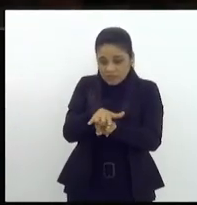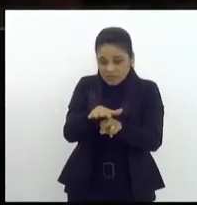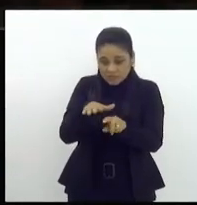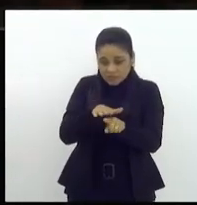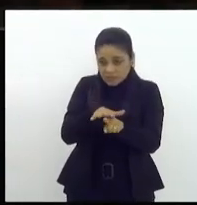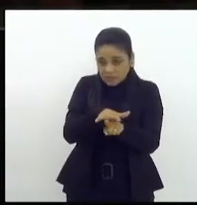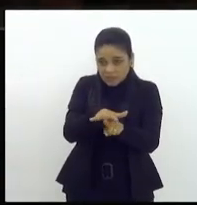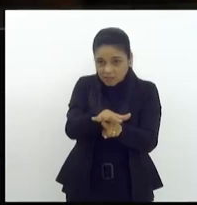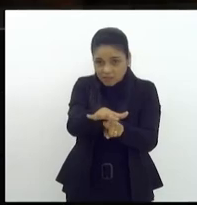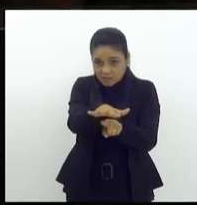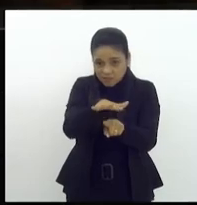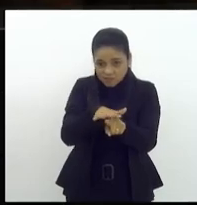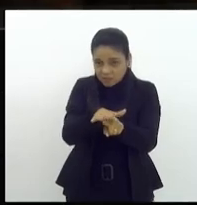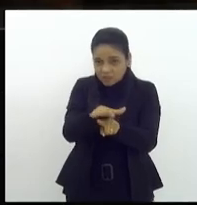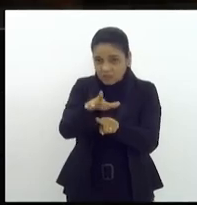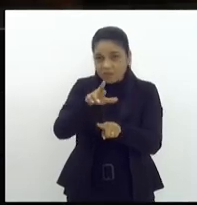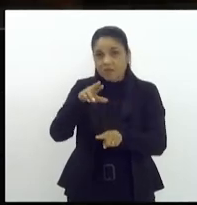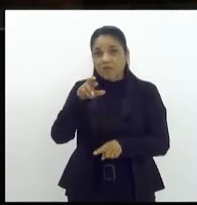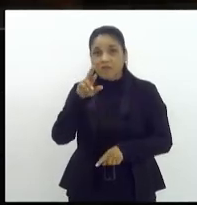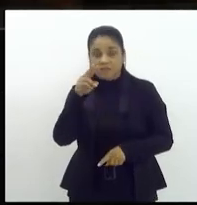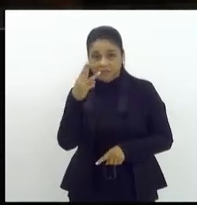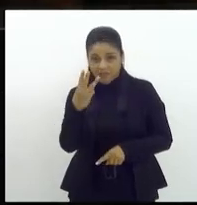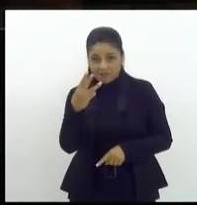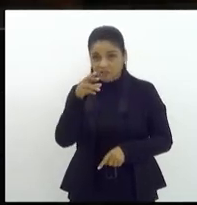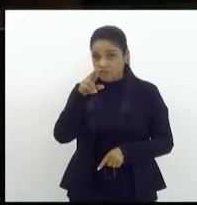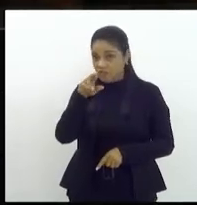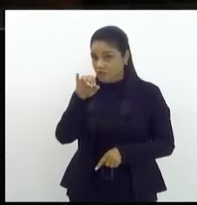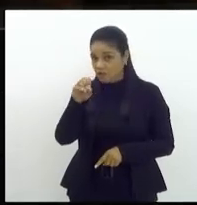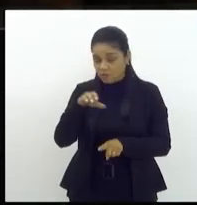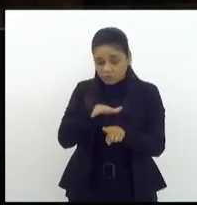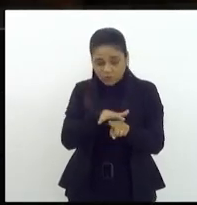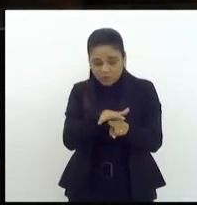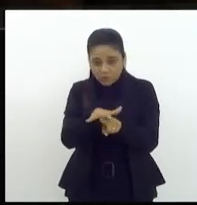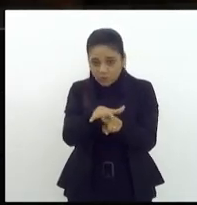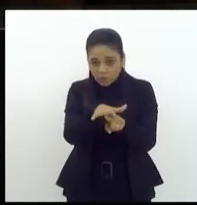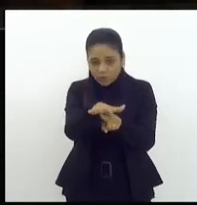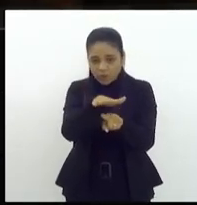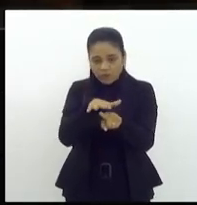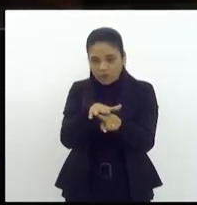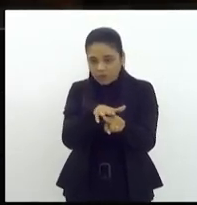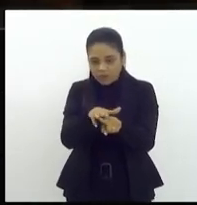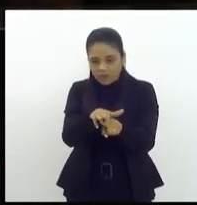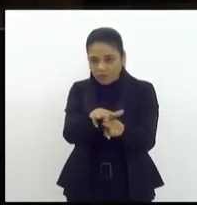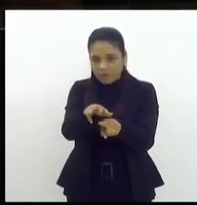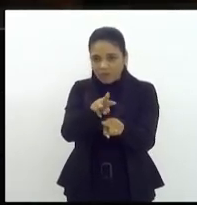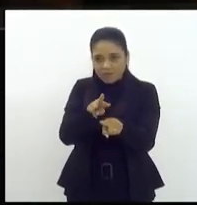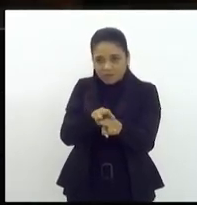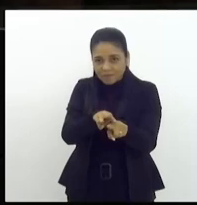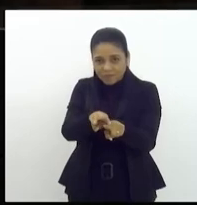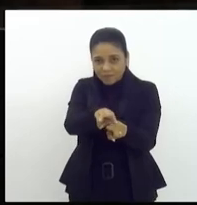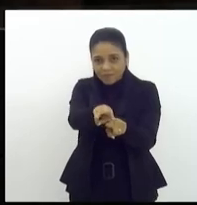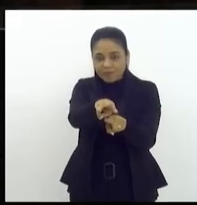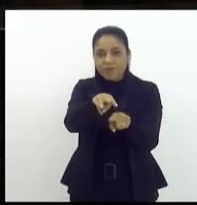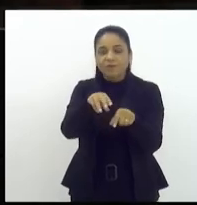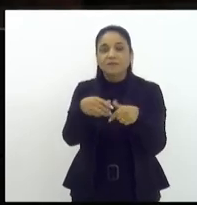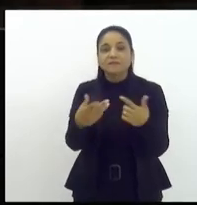que é um grande Entroncamento rodoferroviária mas eu tô aqui citando